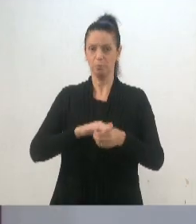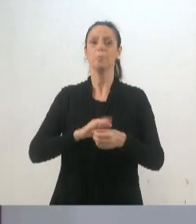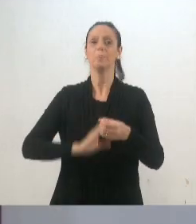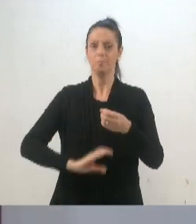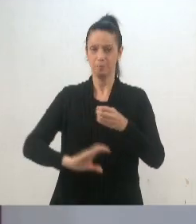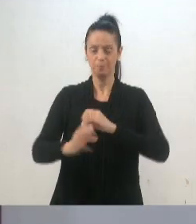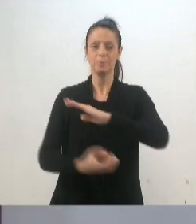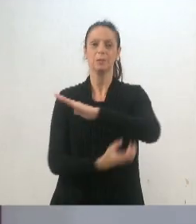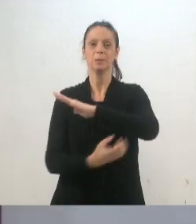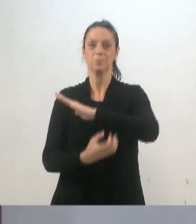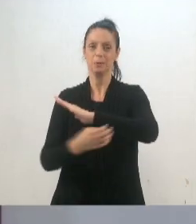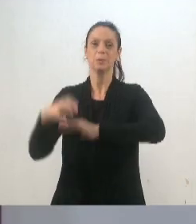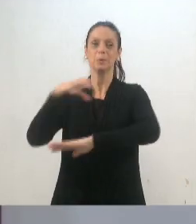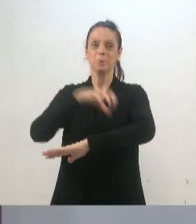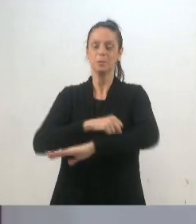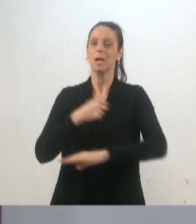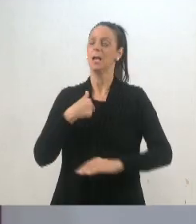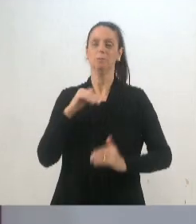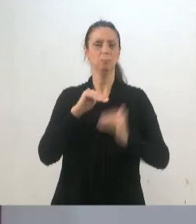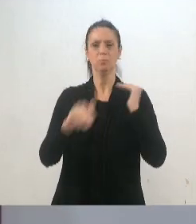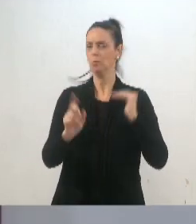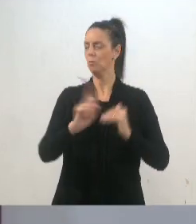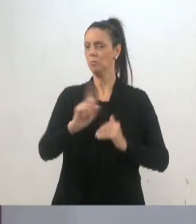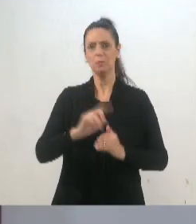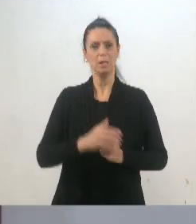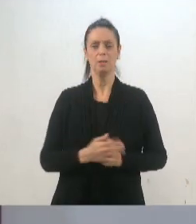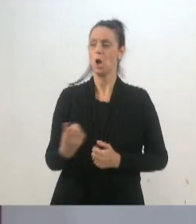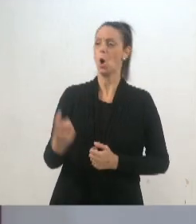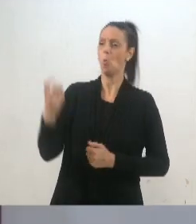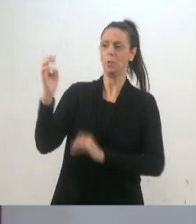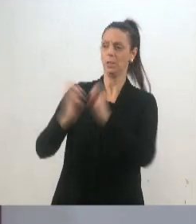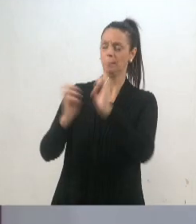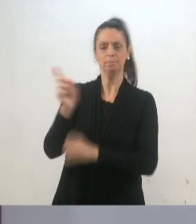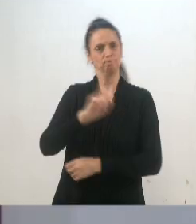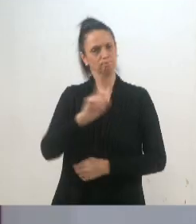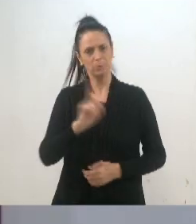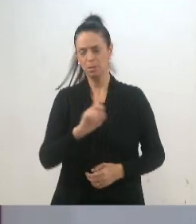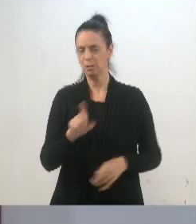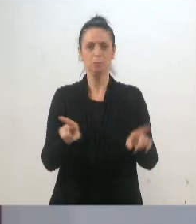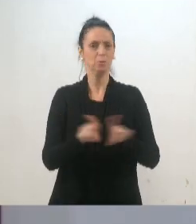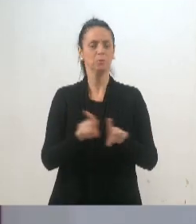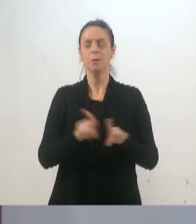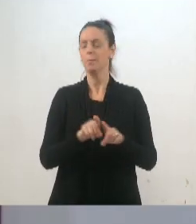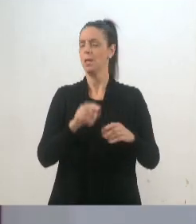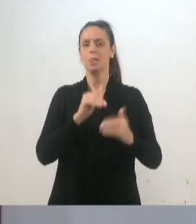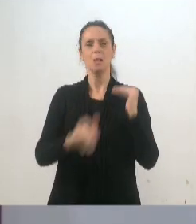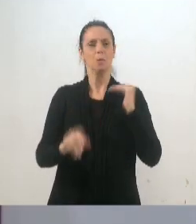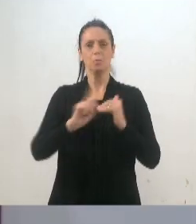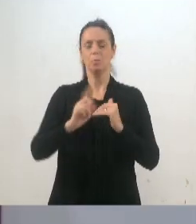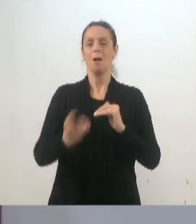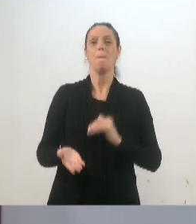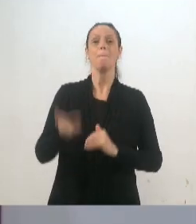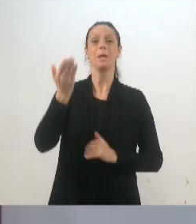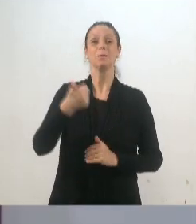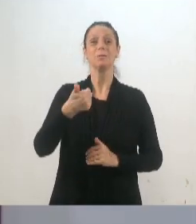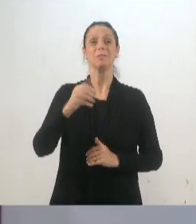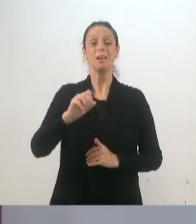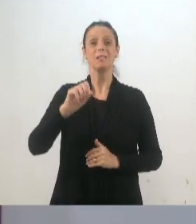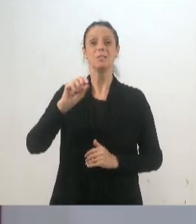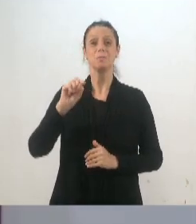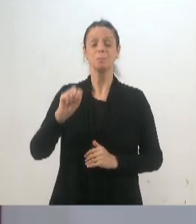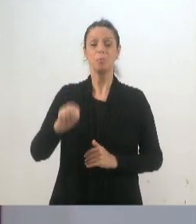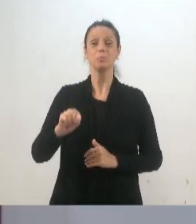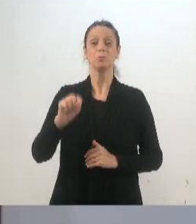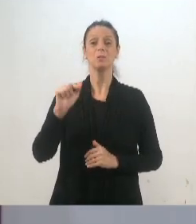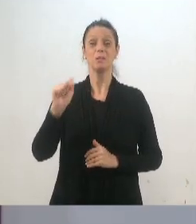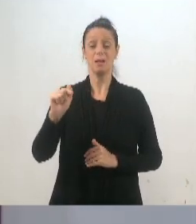ser um monopólio. Eu não concordei com isso em nenhum momento. Eu não concordei também com o aumento de 10,7